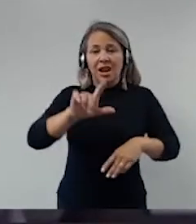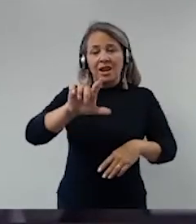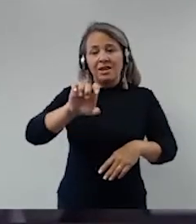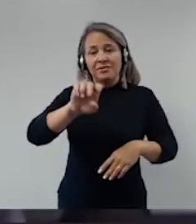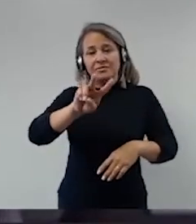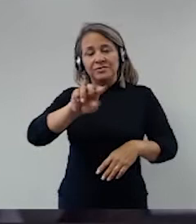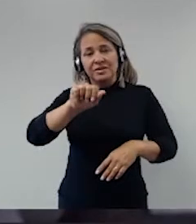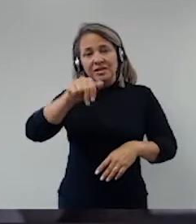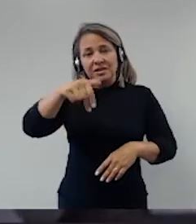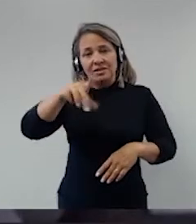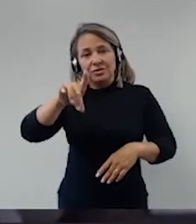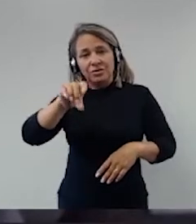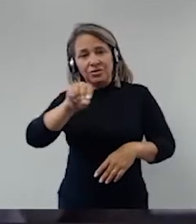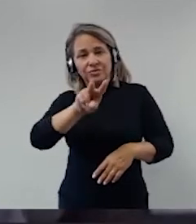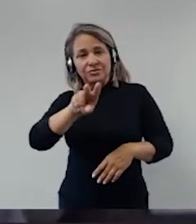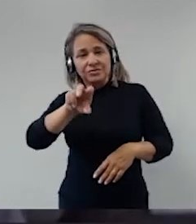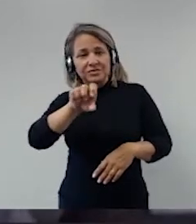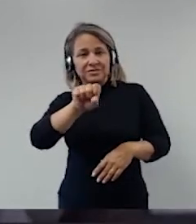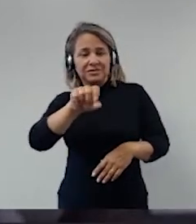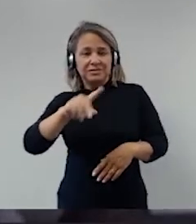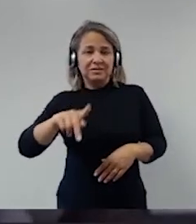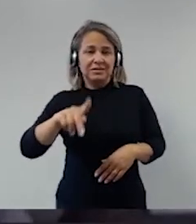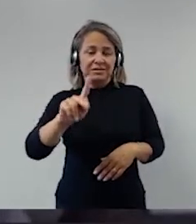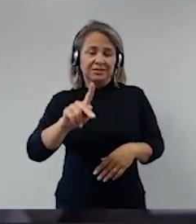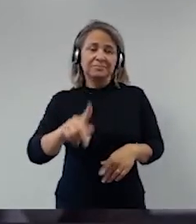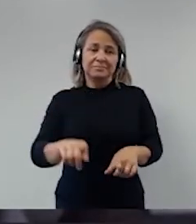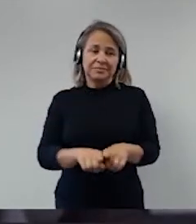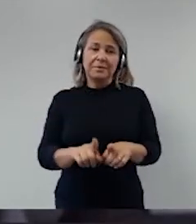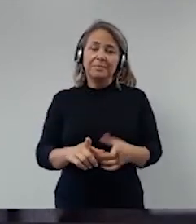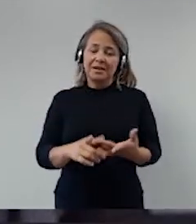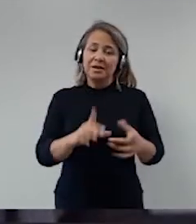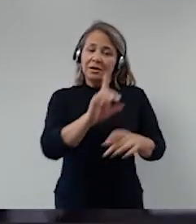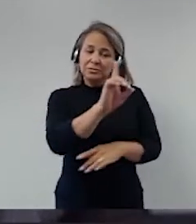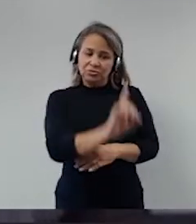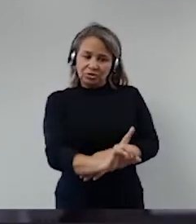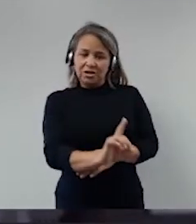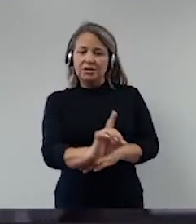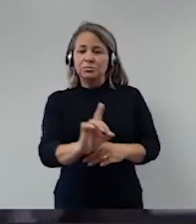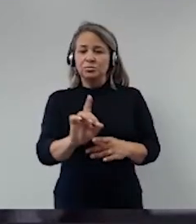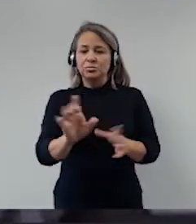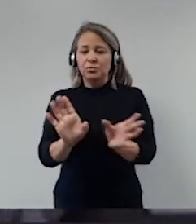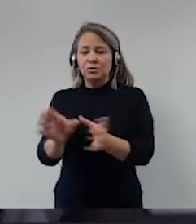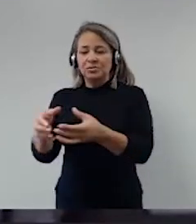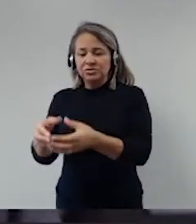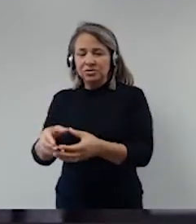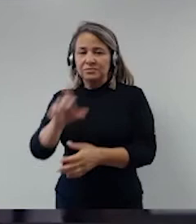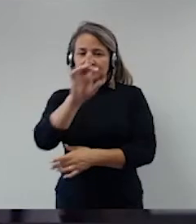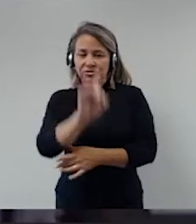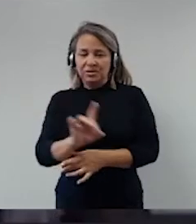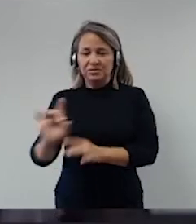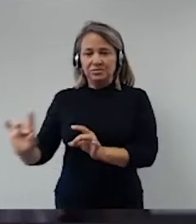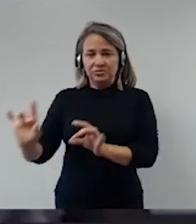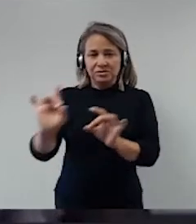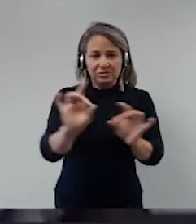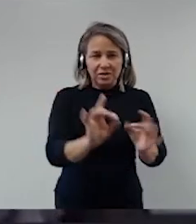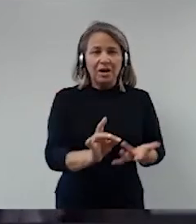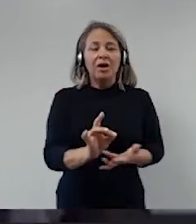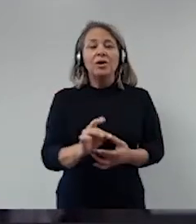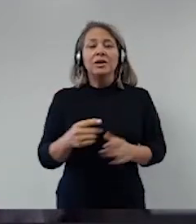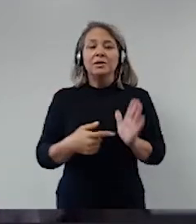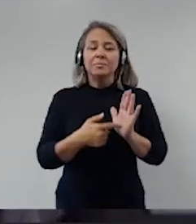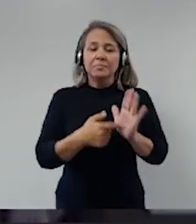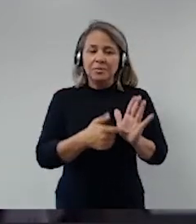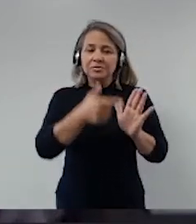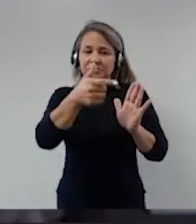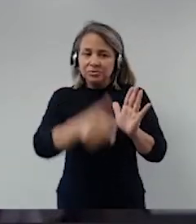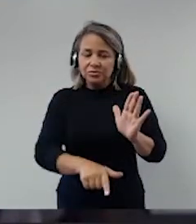nas relações entre o capital e o trabalho, entre o direito coletivo e o direito individual, aonde demonstra e reafirma